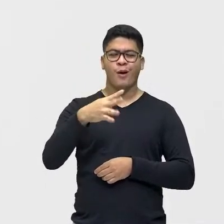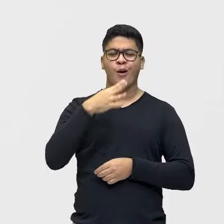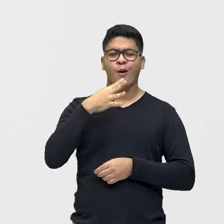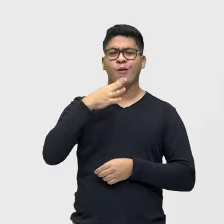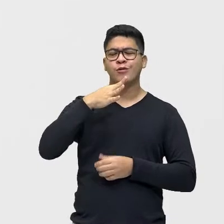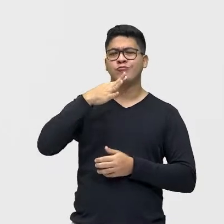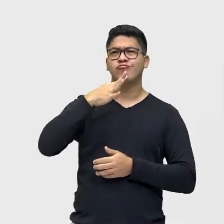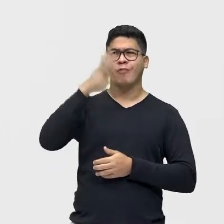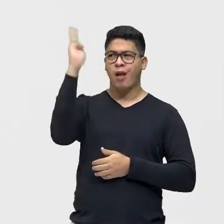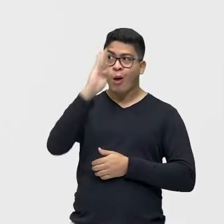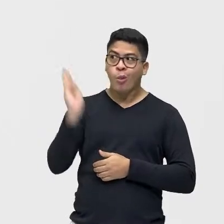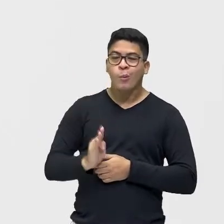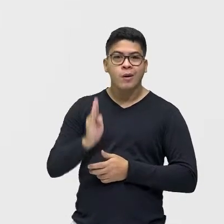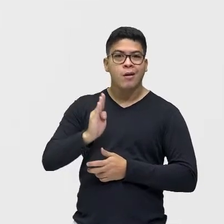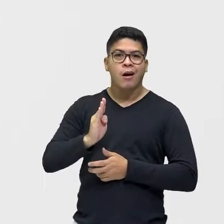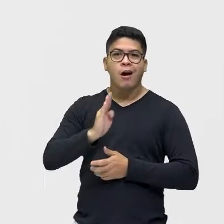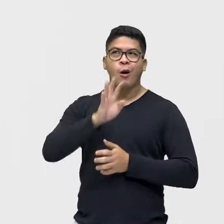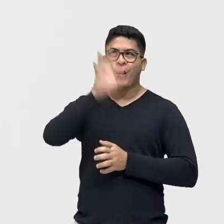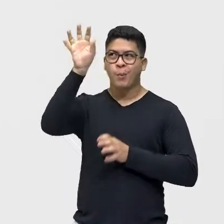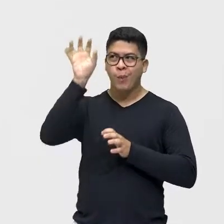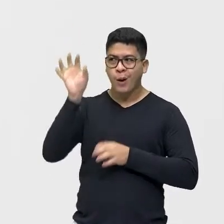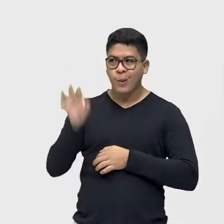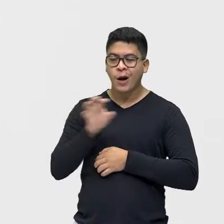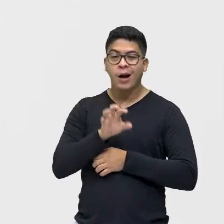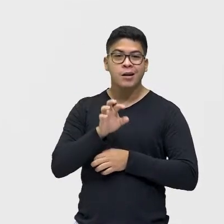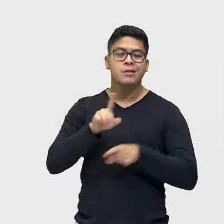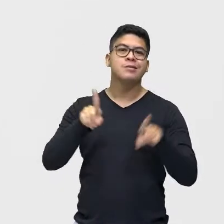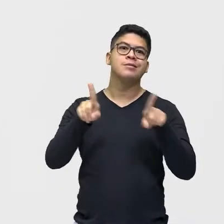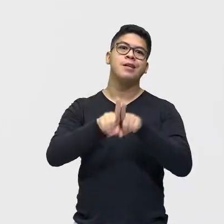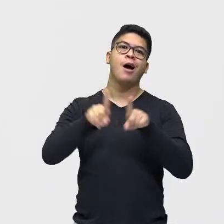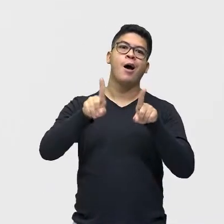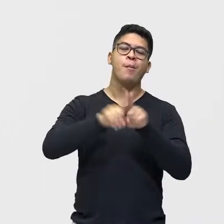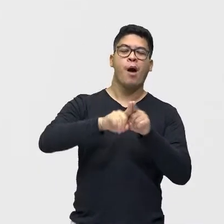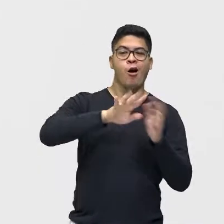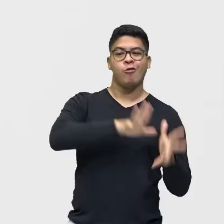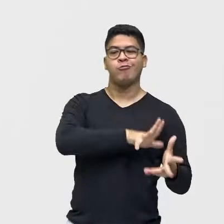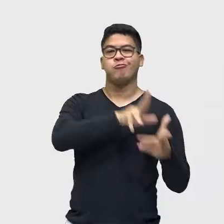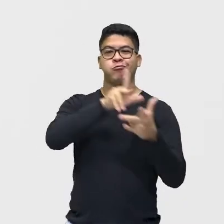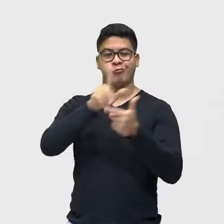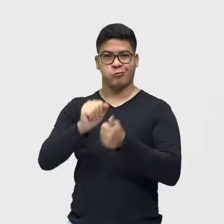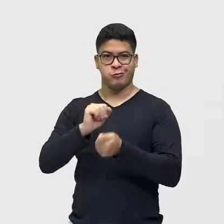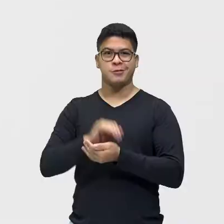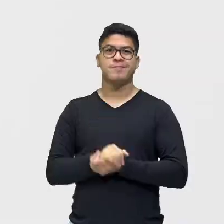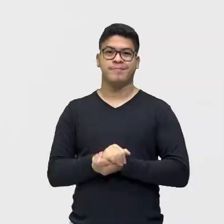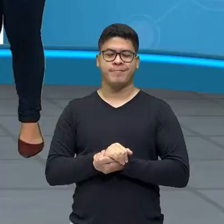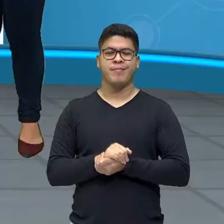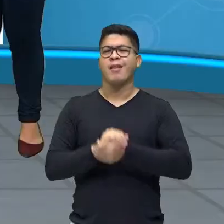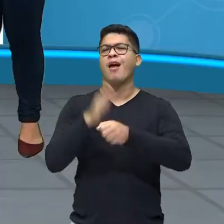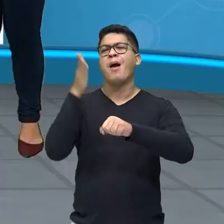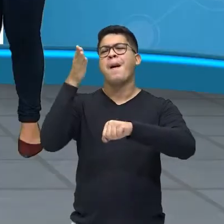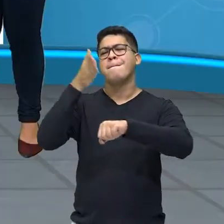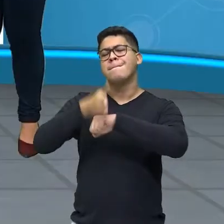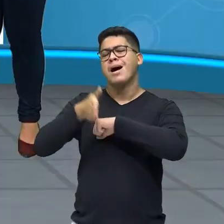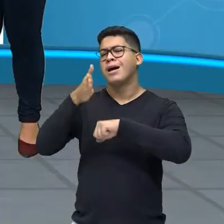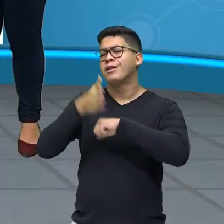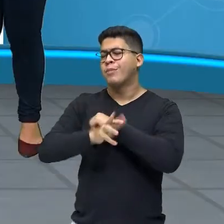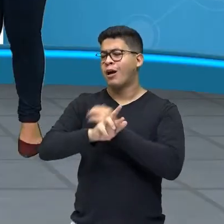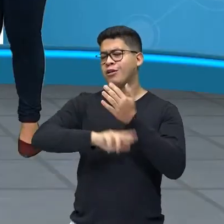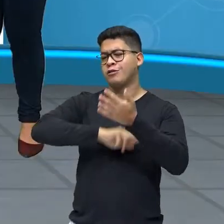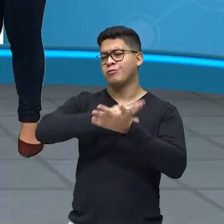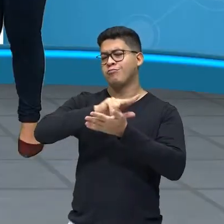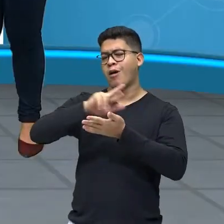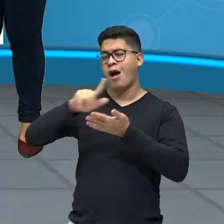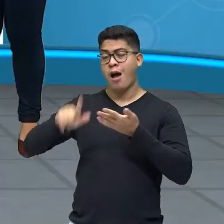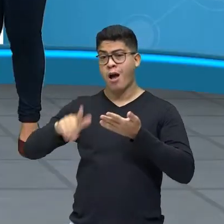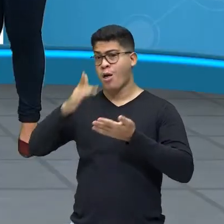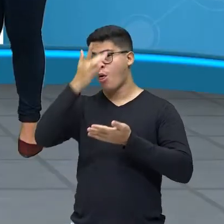mas internacionalmente também. Tanto é que nas transmissões do Boi Bumbá nós temos aí várias participações de